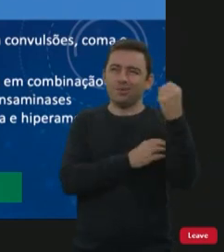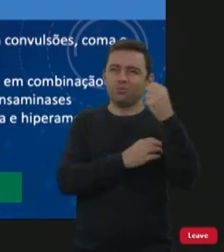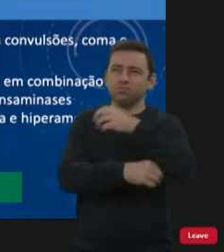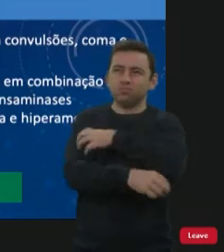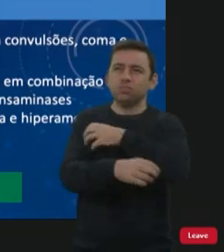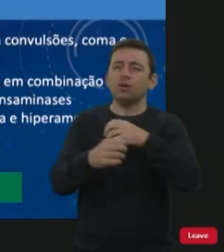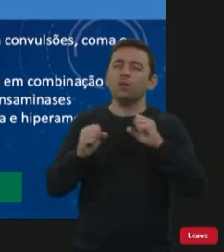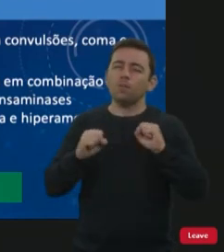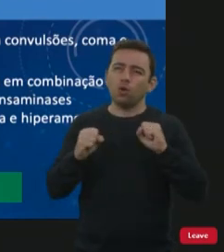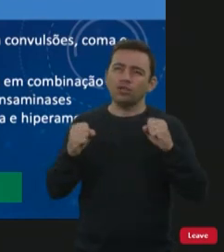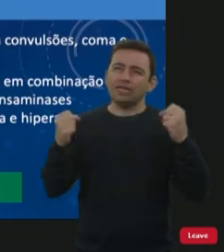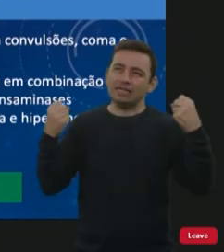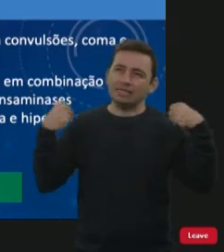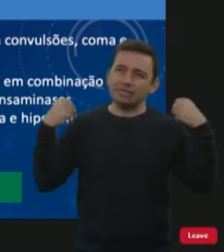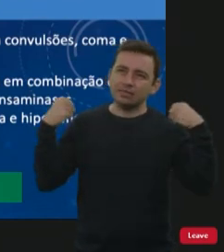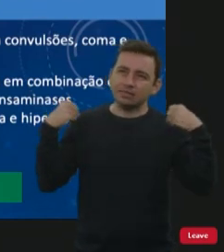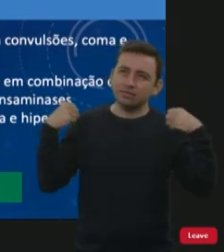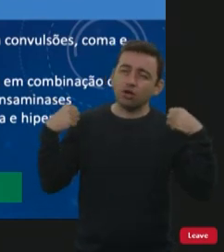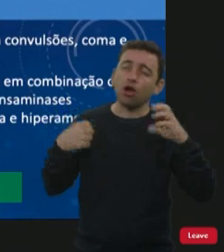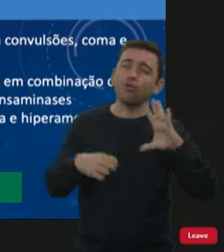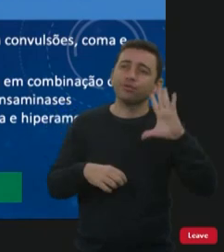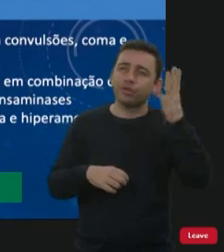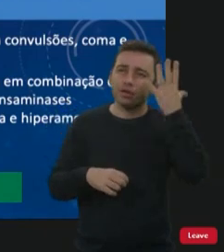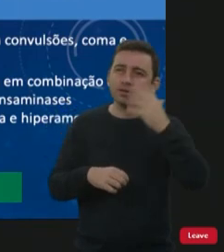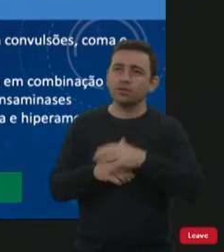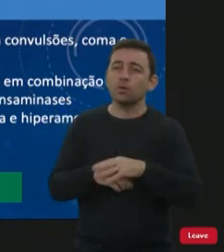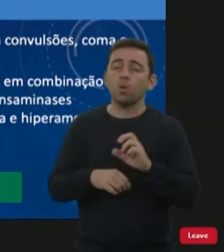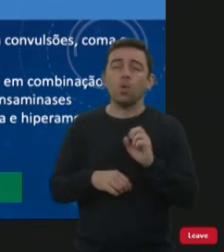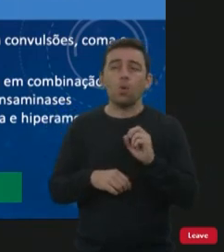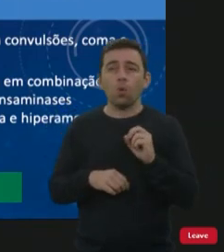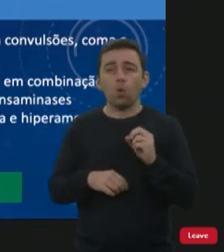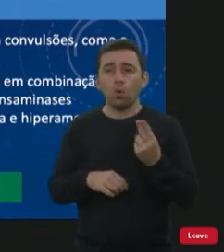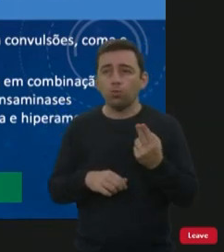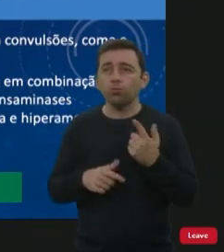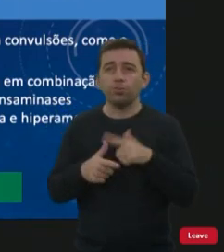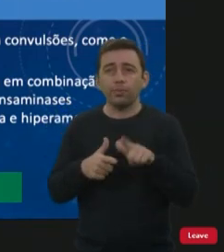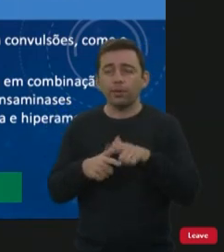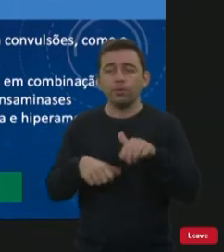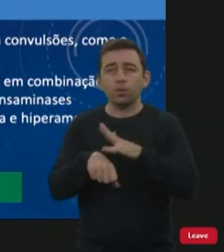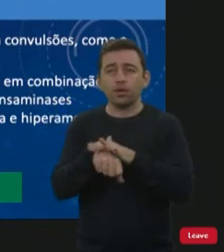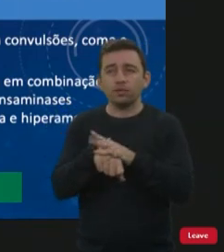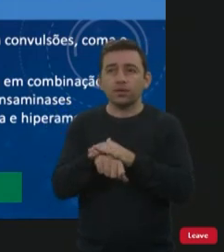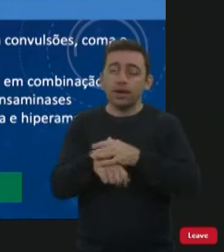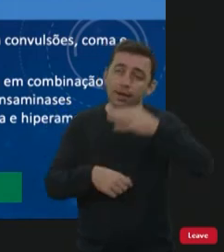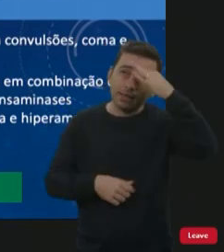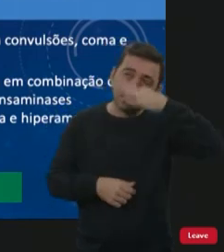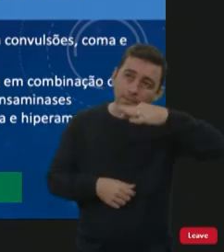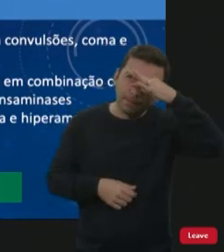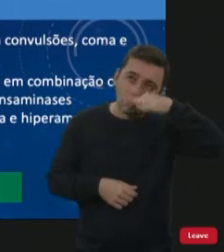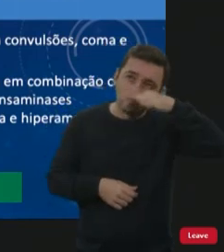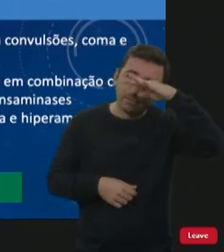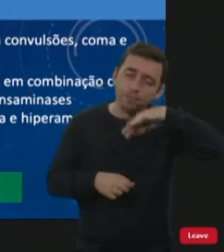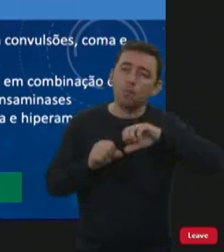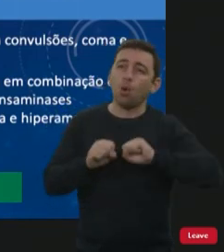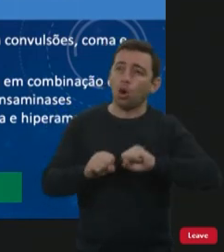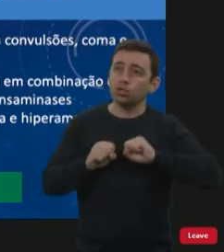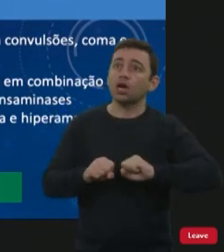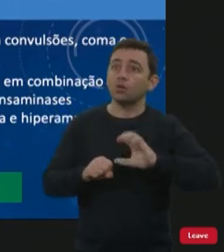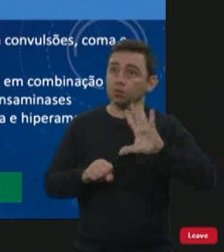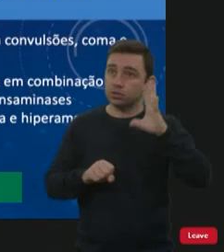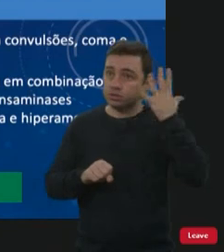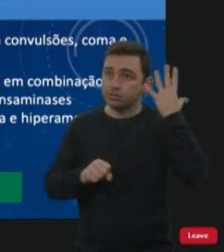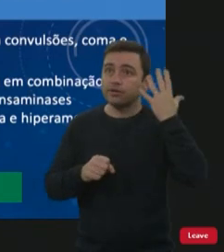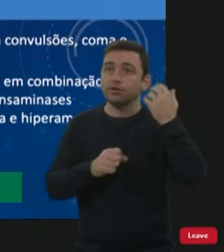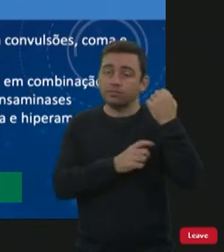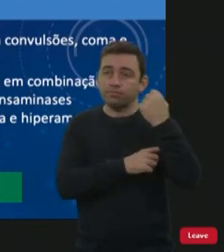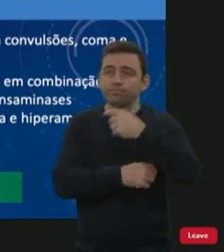exercício, mediado por uma simples infecção para esses pacientes, uma gripe pode fazer uma crise de lesão muscular,